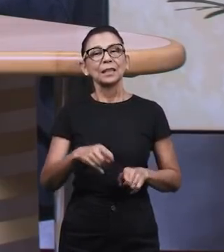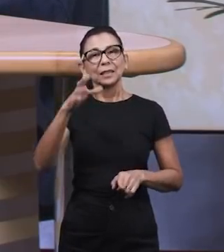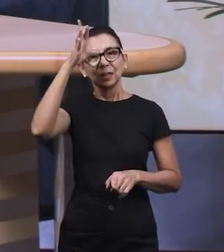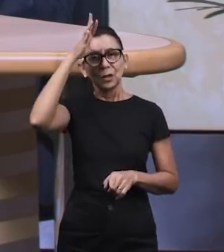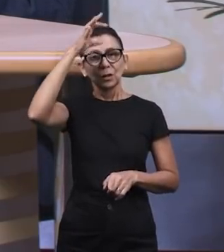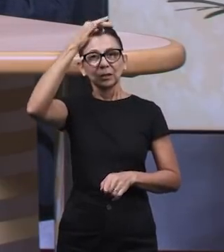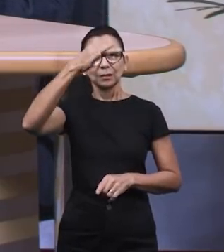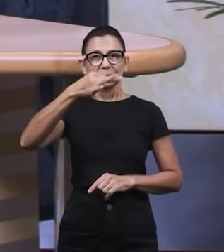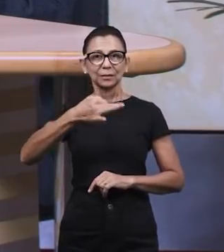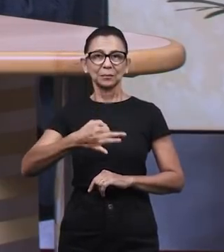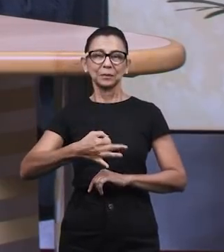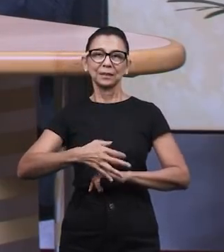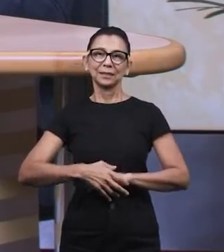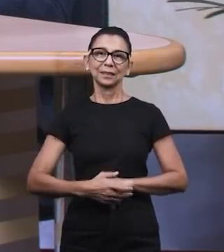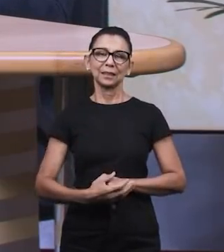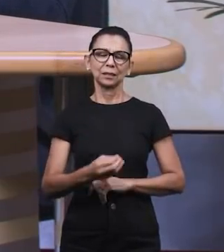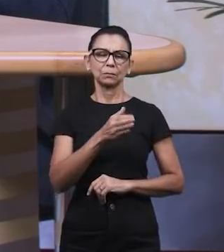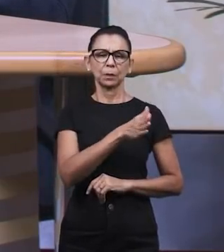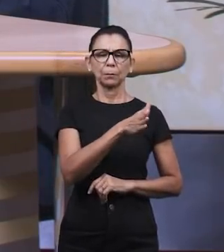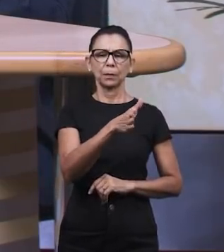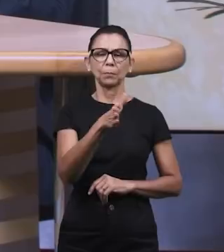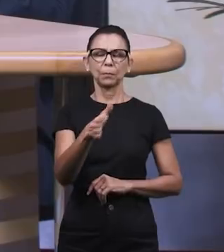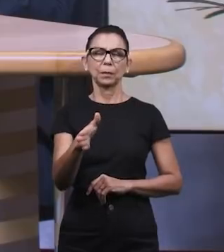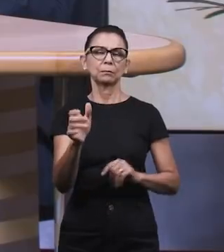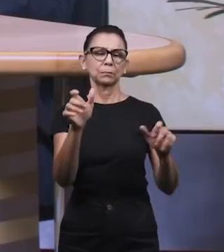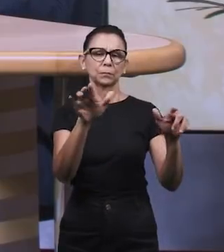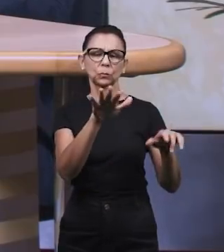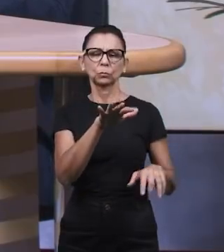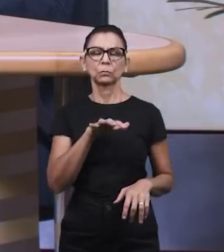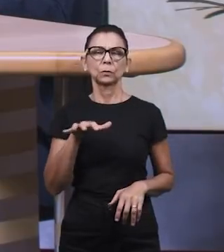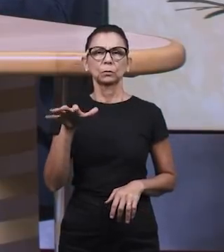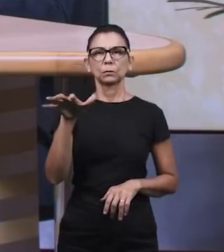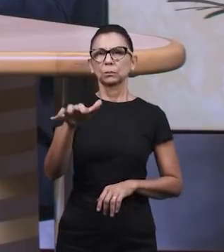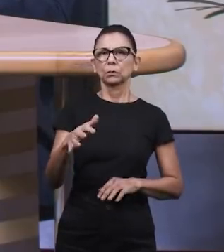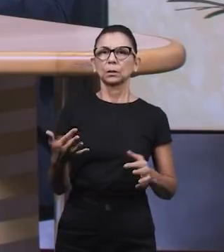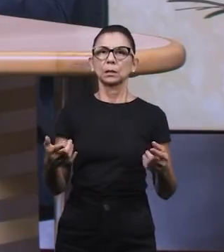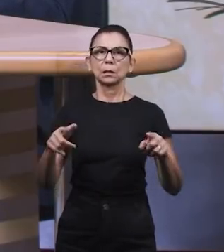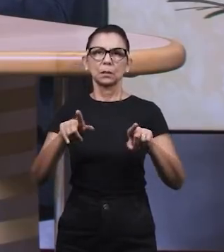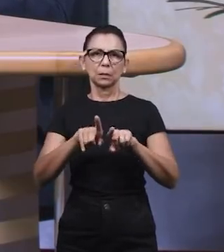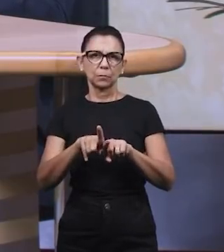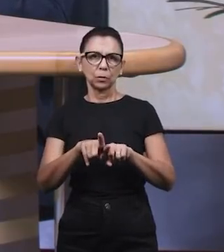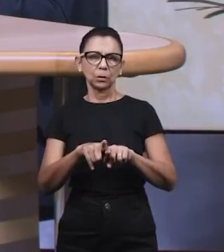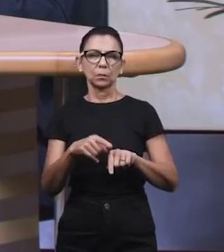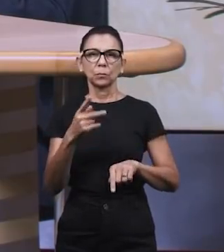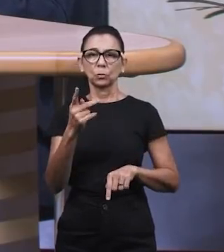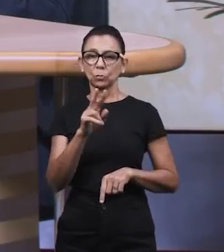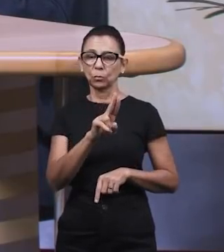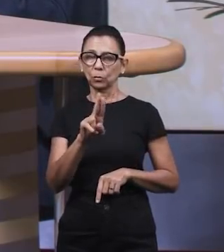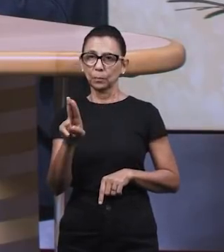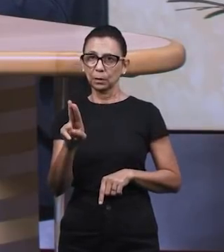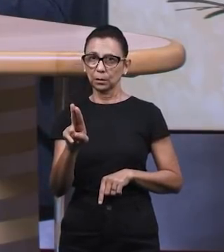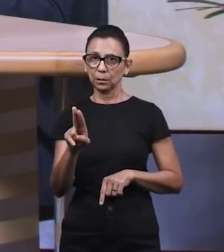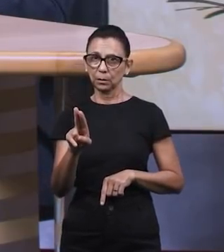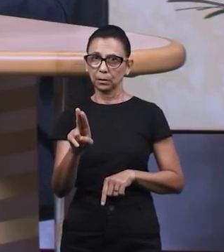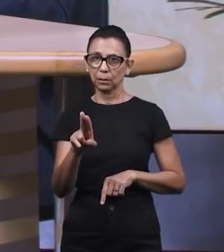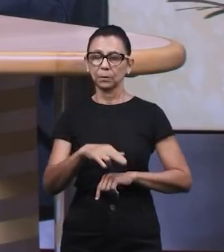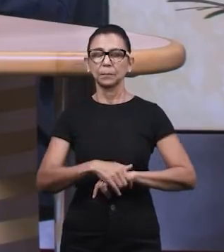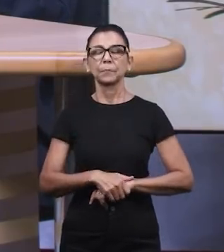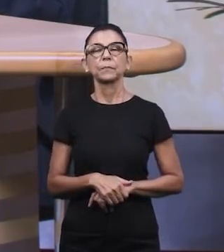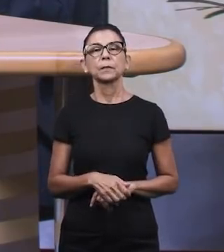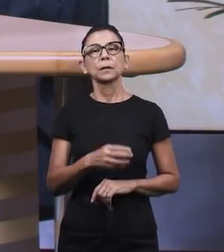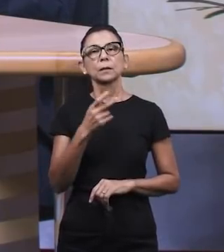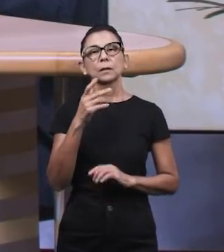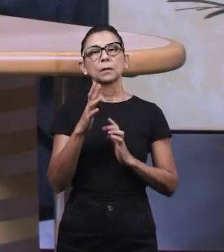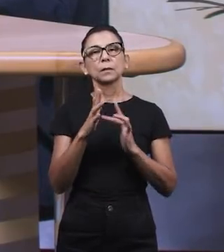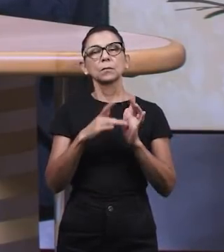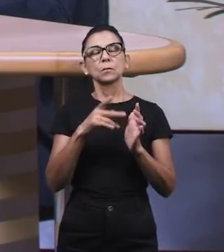é onipresente. Ele está presente em todo lugar, naturalmente, em todo lugar onde se invoca o seu nome. Porque ele diz, onde estiverem 2